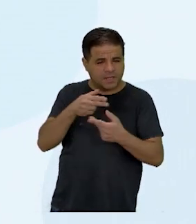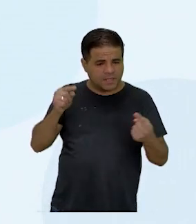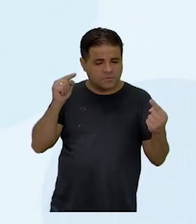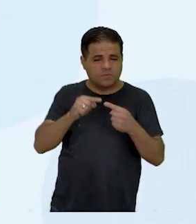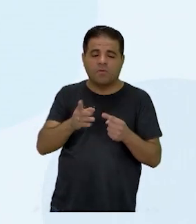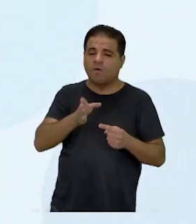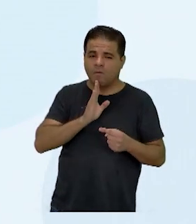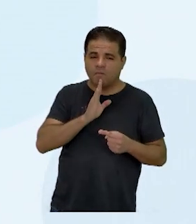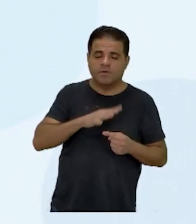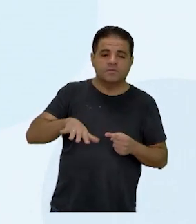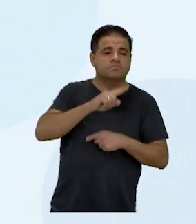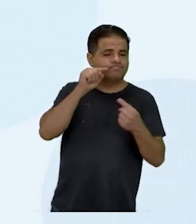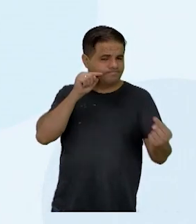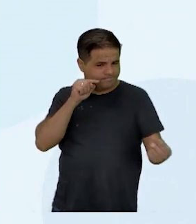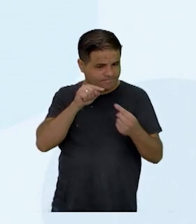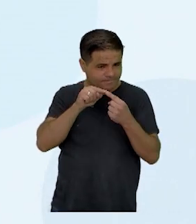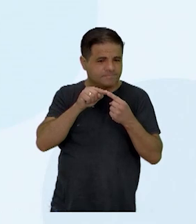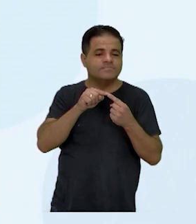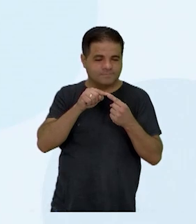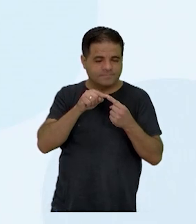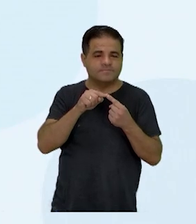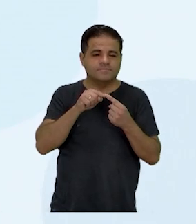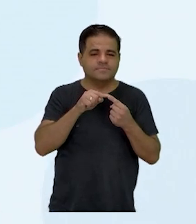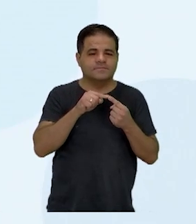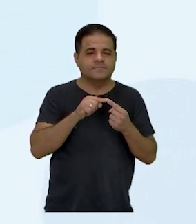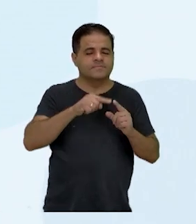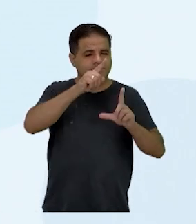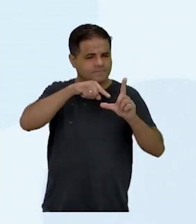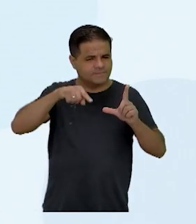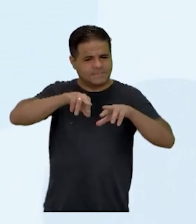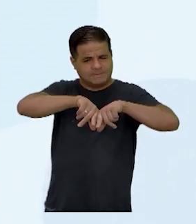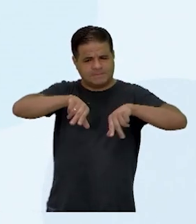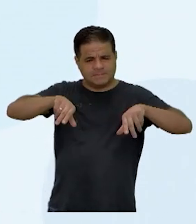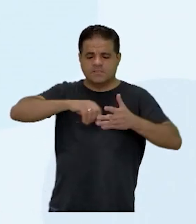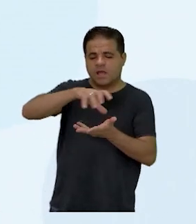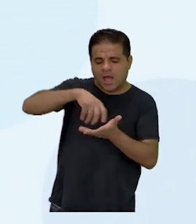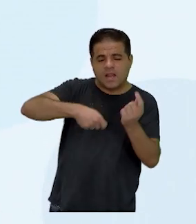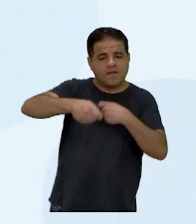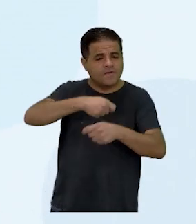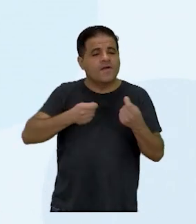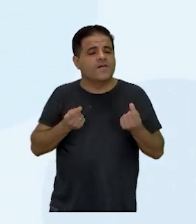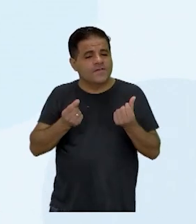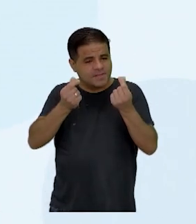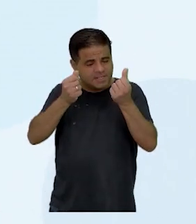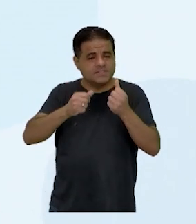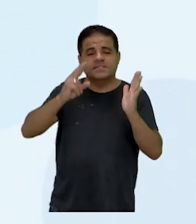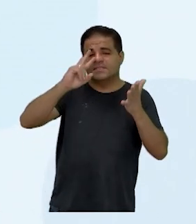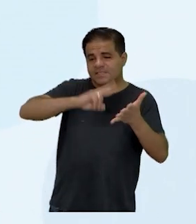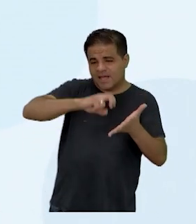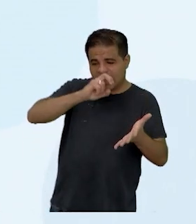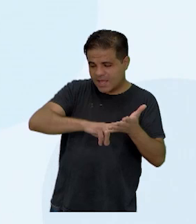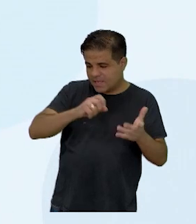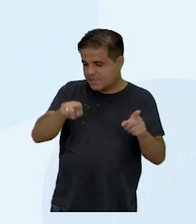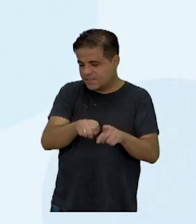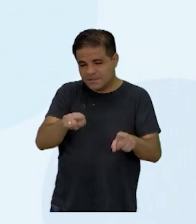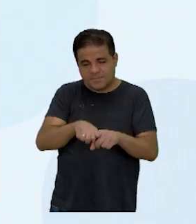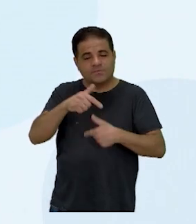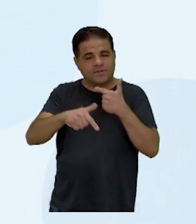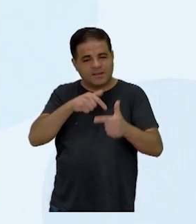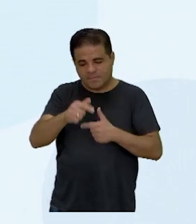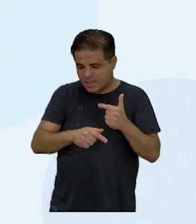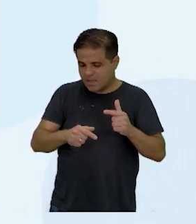Eu gostaria de dizer para vocês qual é a lógica dessas 6 unidades curriculares. O Educação